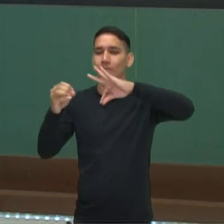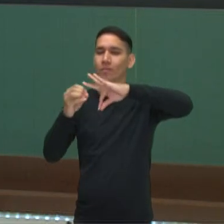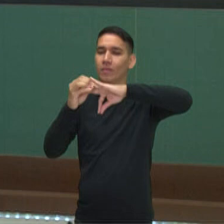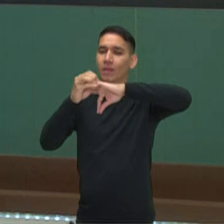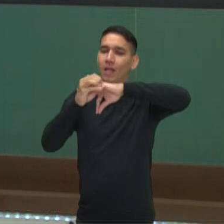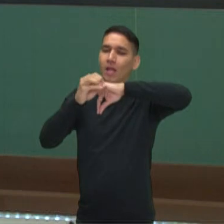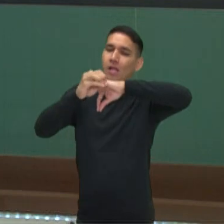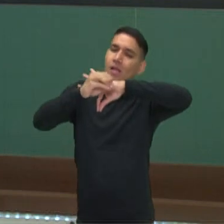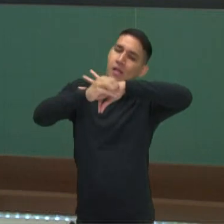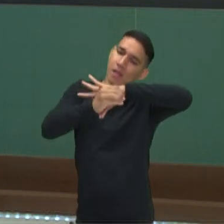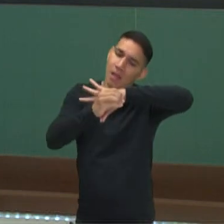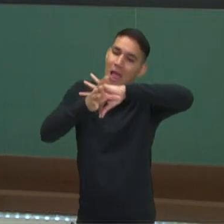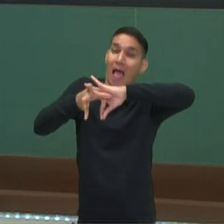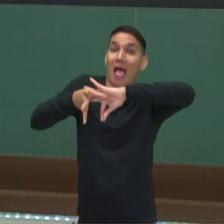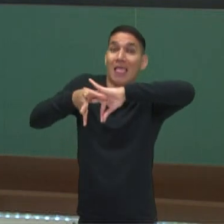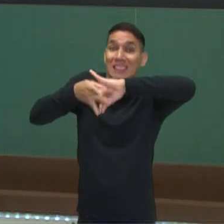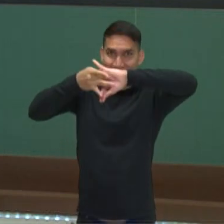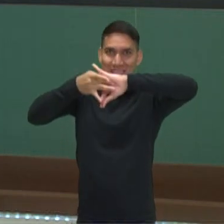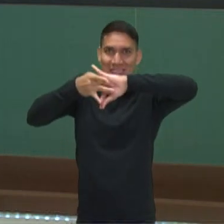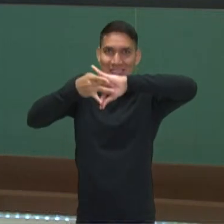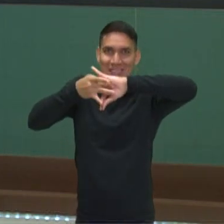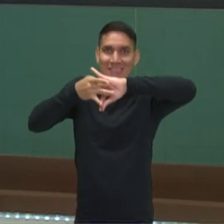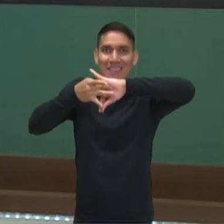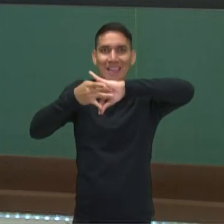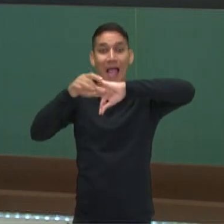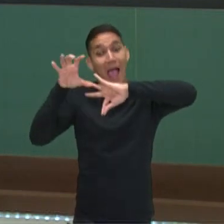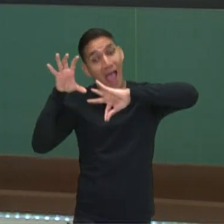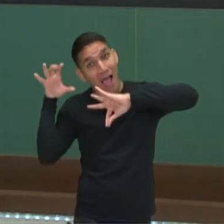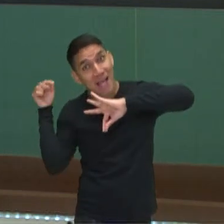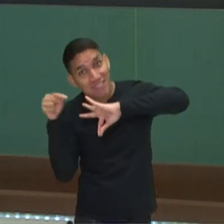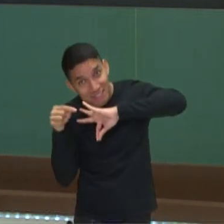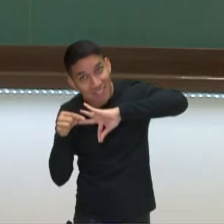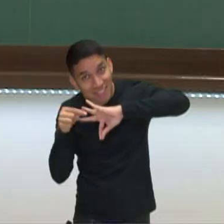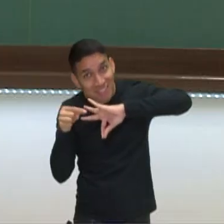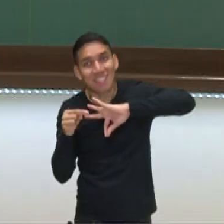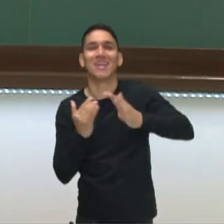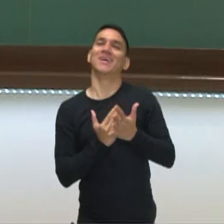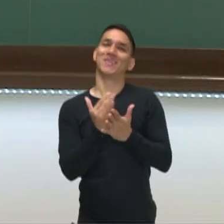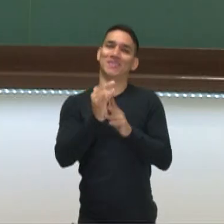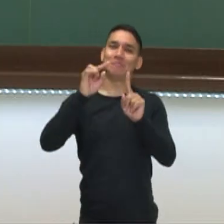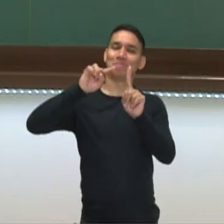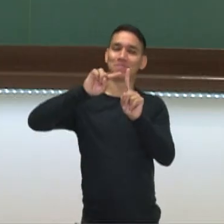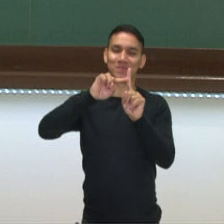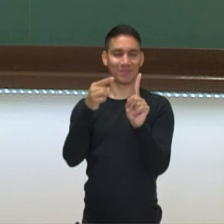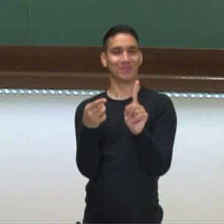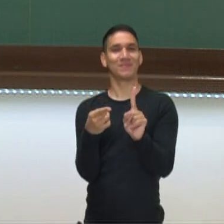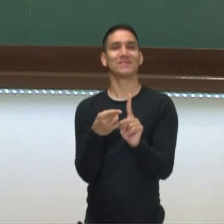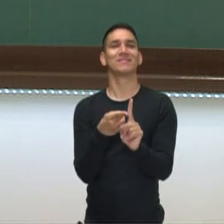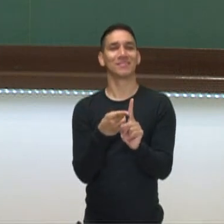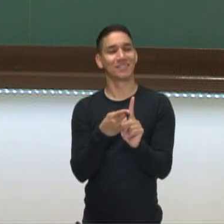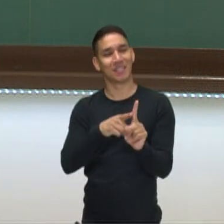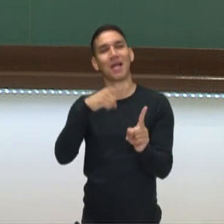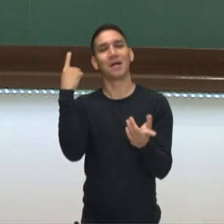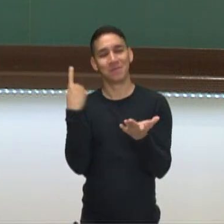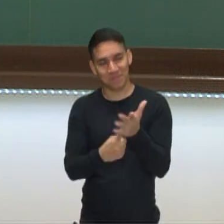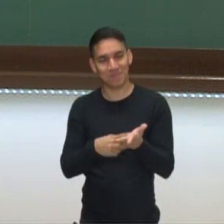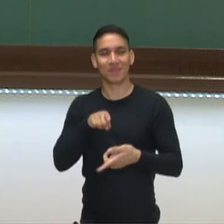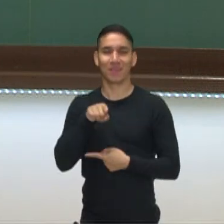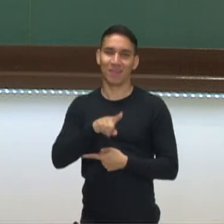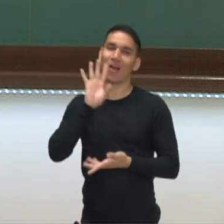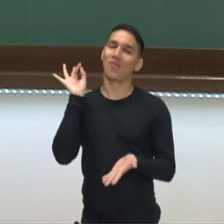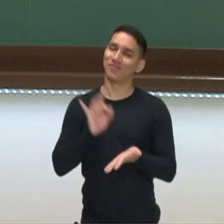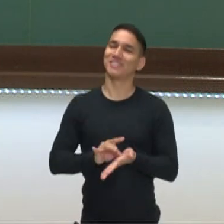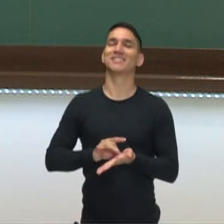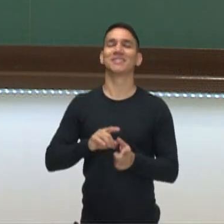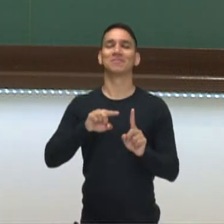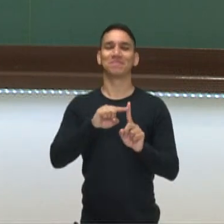implantar, grudar lá dentro do útero dela. E é nesse momento, a partir desse momento, então, que considera-se que essa mulher